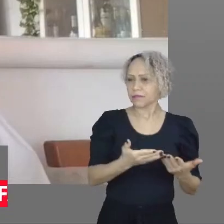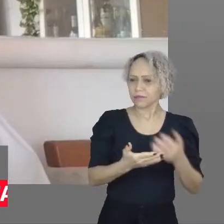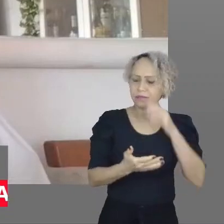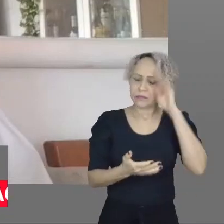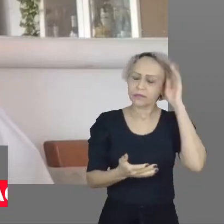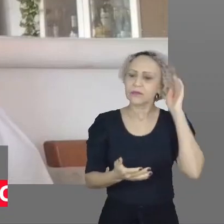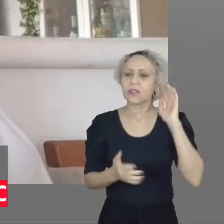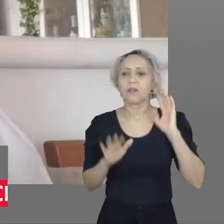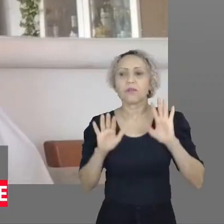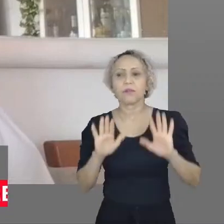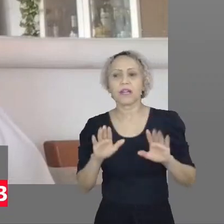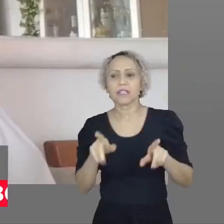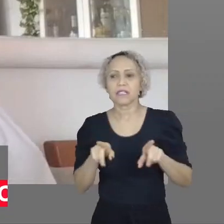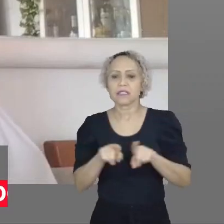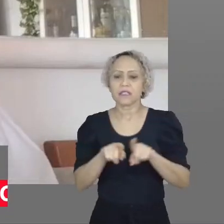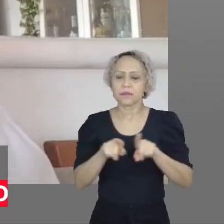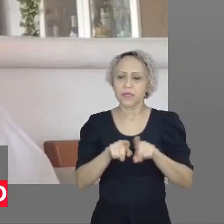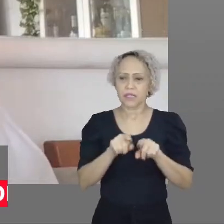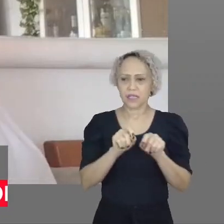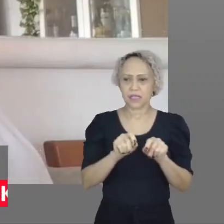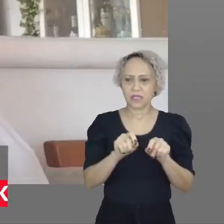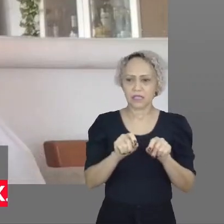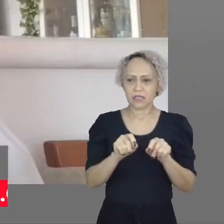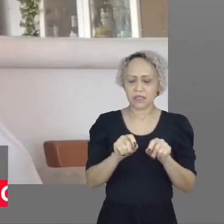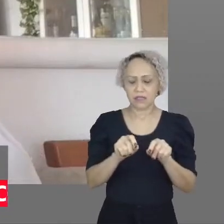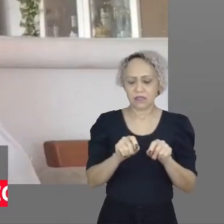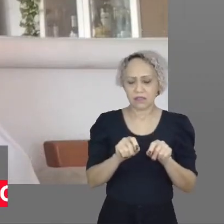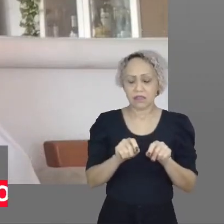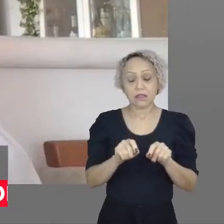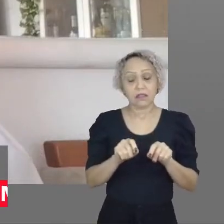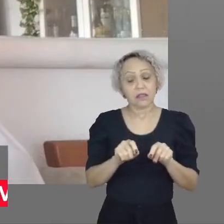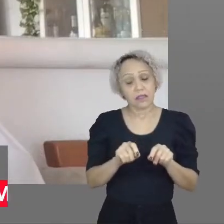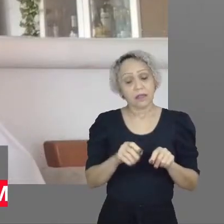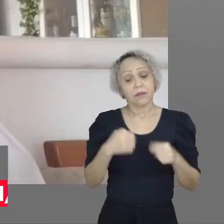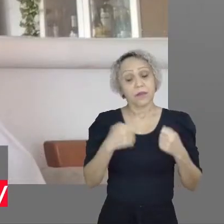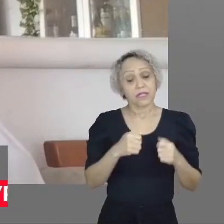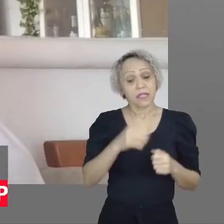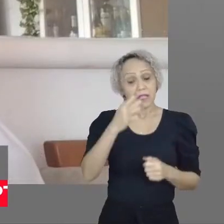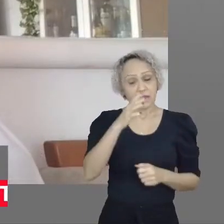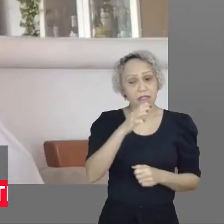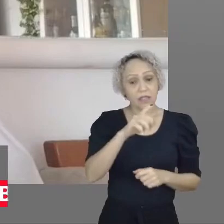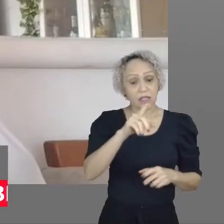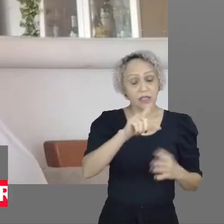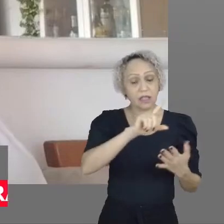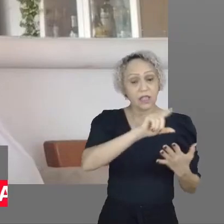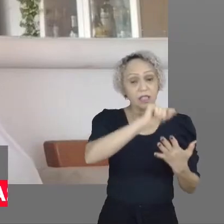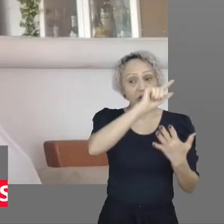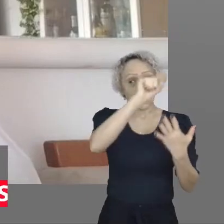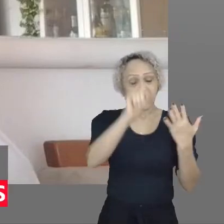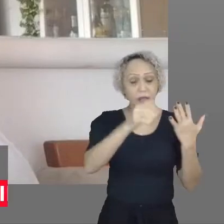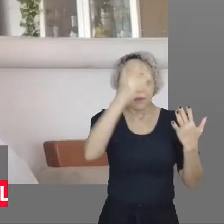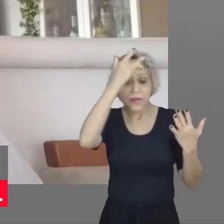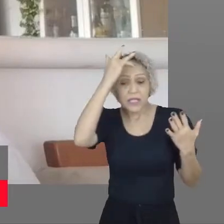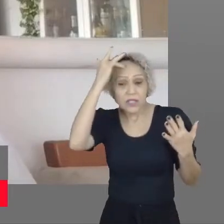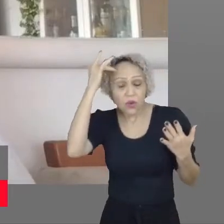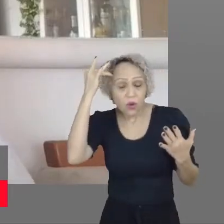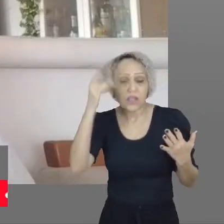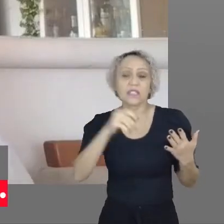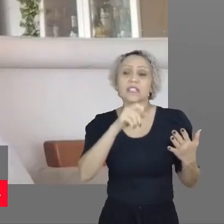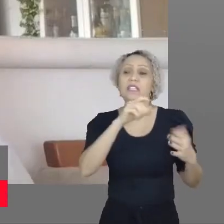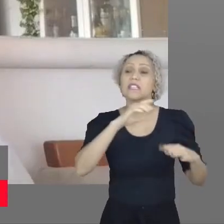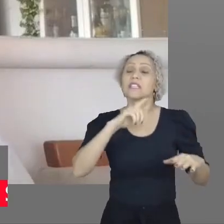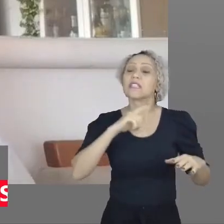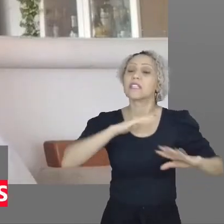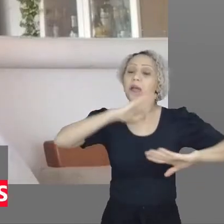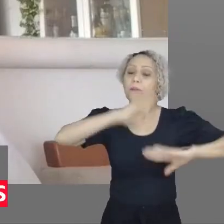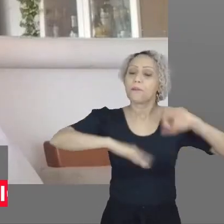não tiver a acolhida, não tiver a prática política de valores democráticos. Veja,